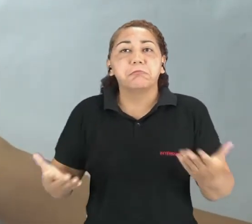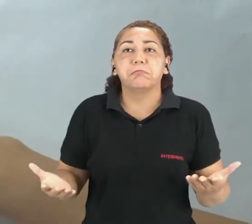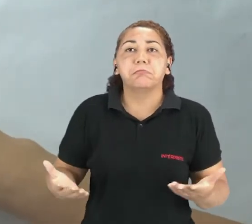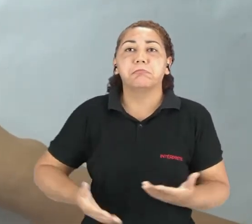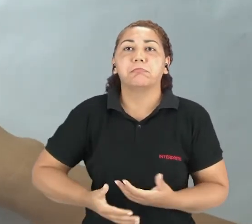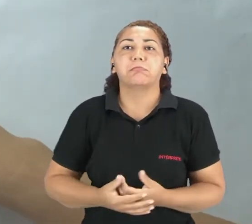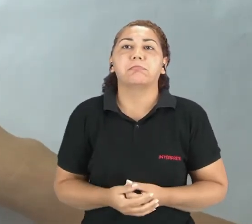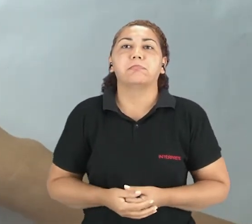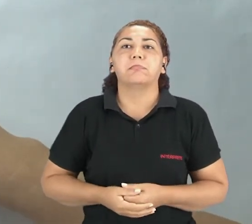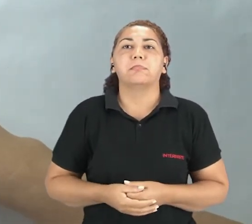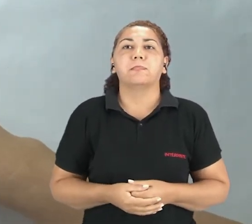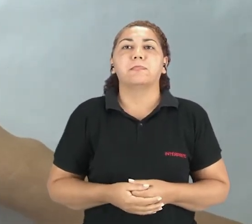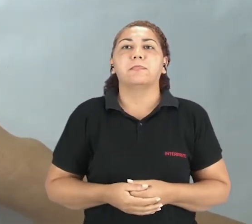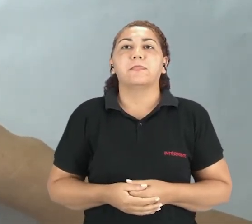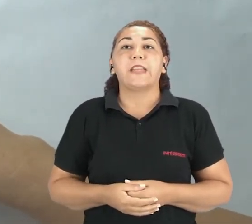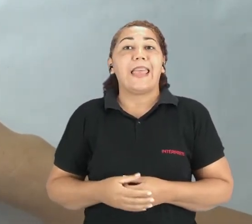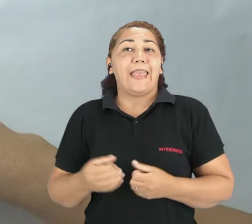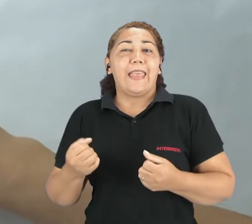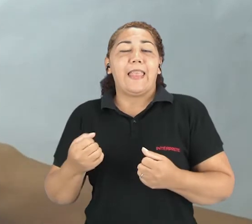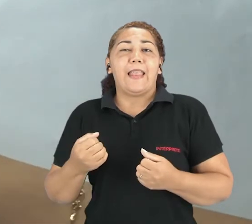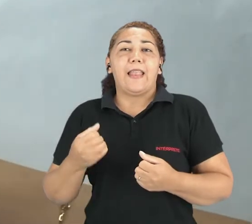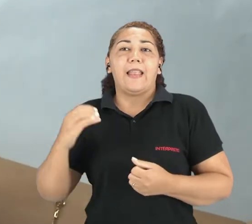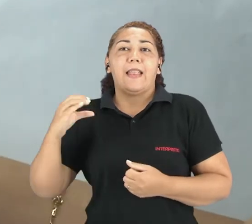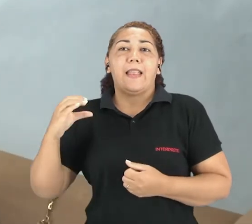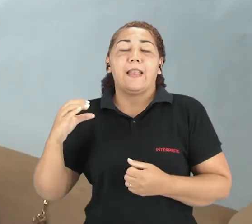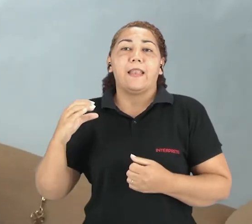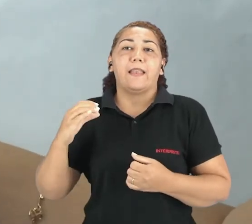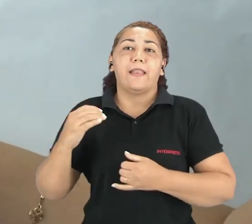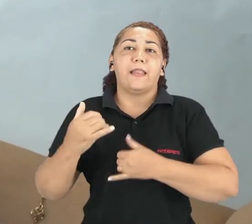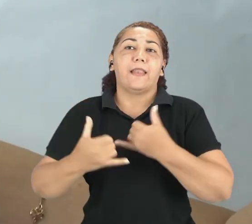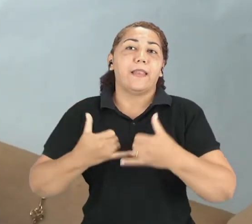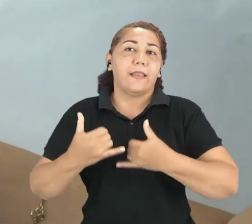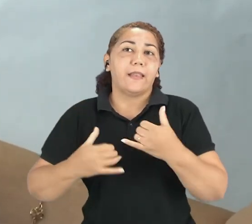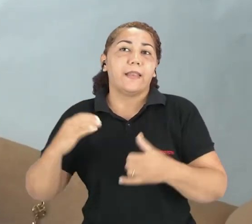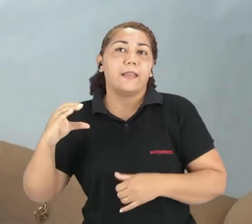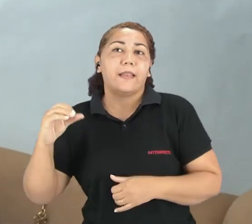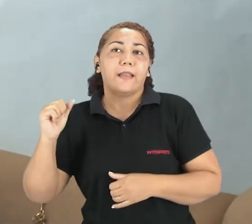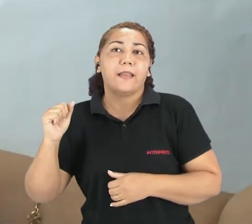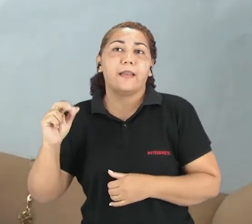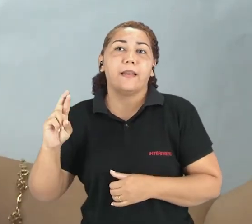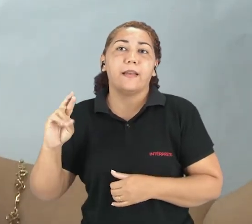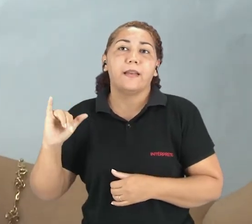não tem nada a ver com pronome, tá? Então, não é pronome. Vou descartar já a letra A.